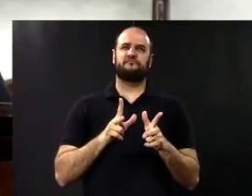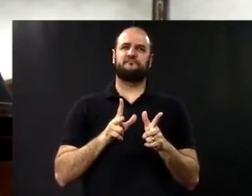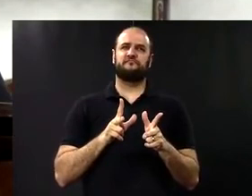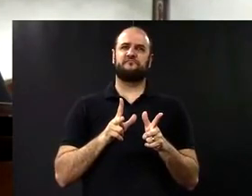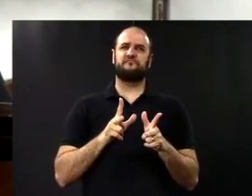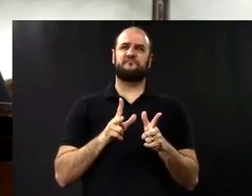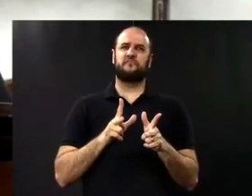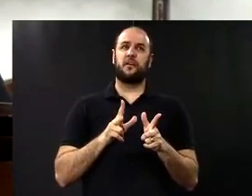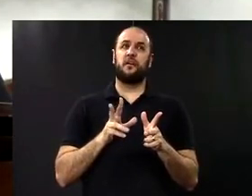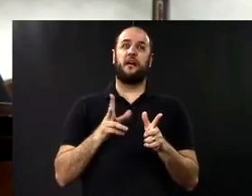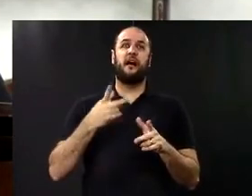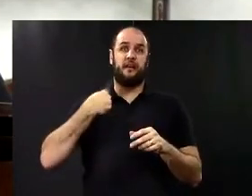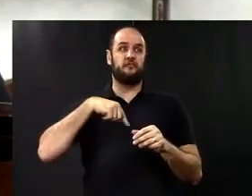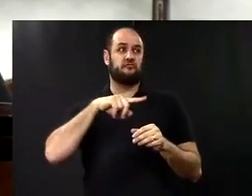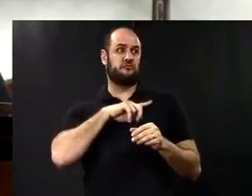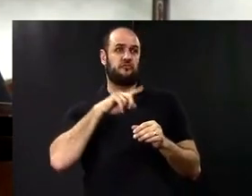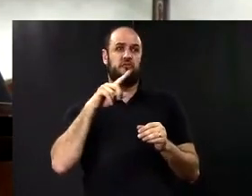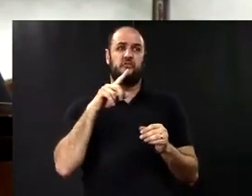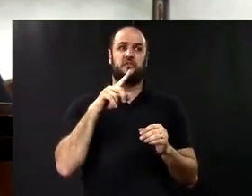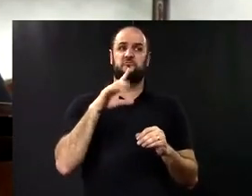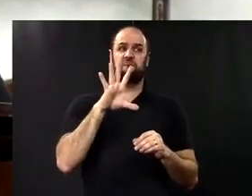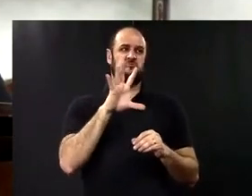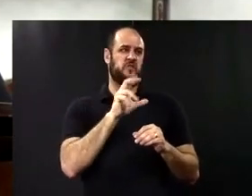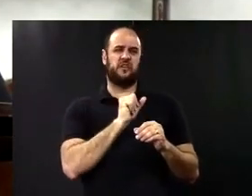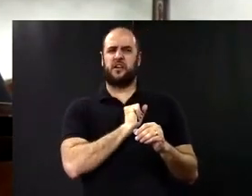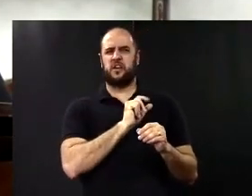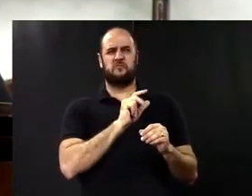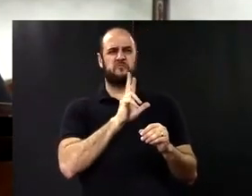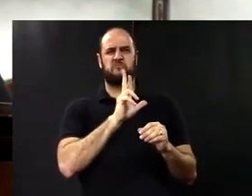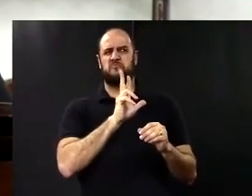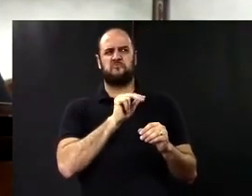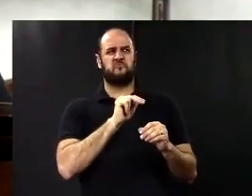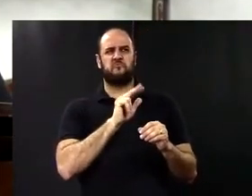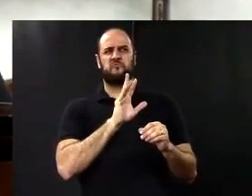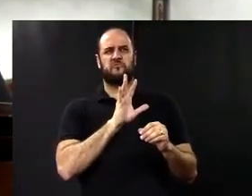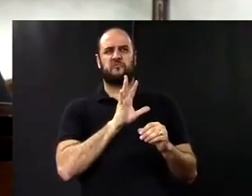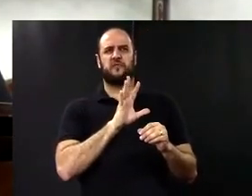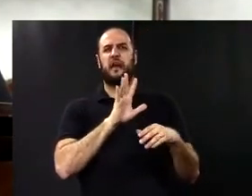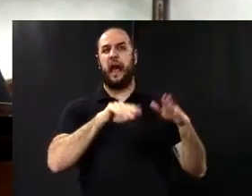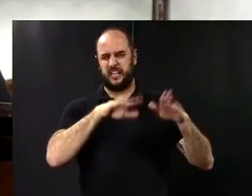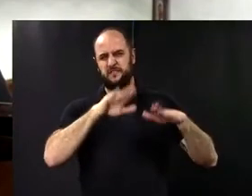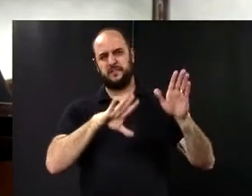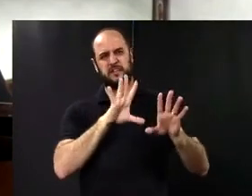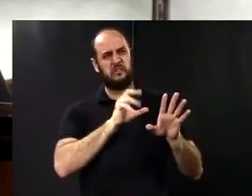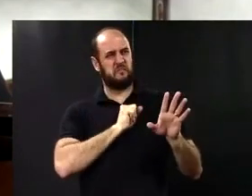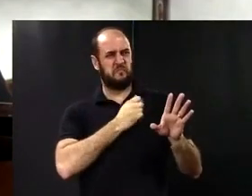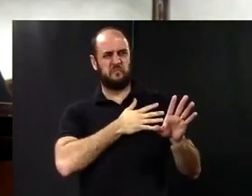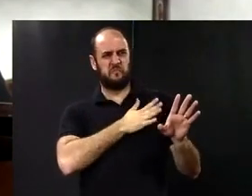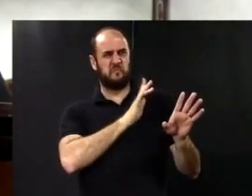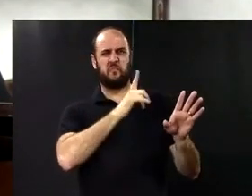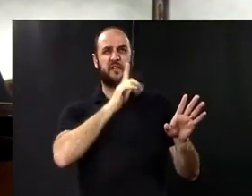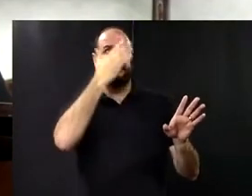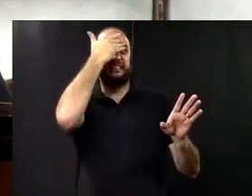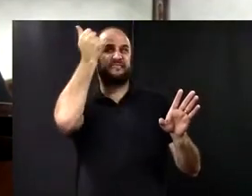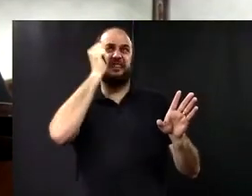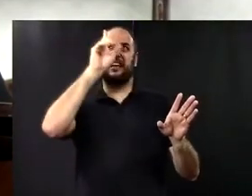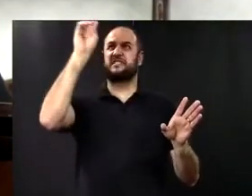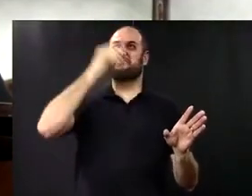principalmente para nós que não amamos, muitas das vezes, a